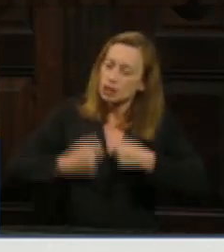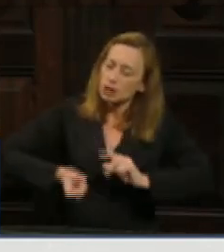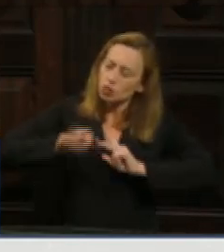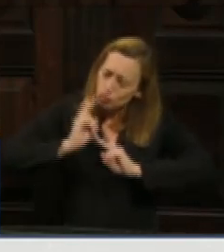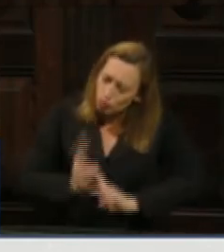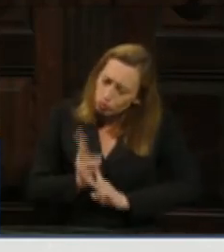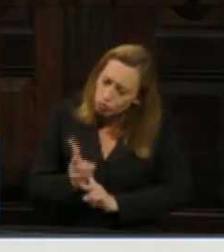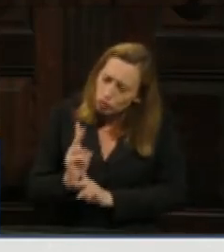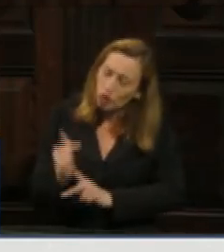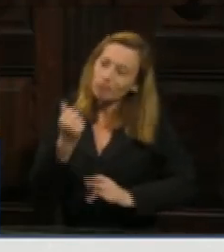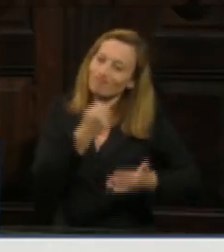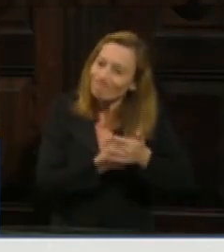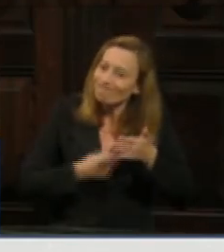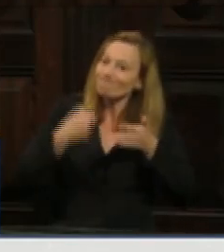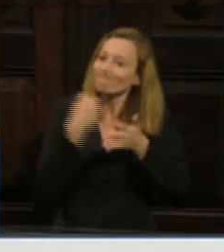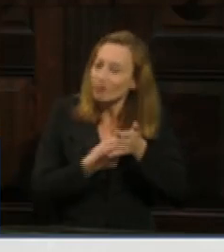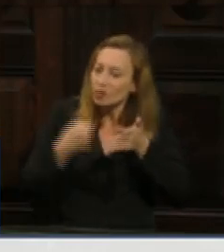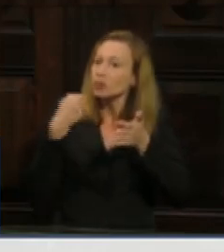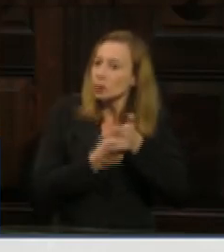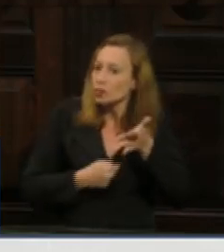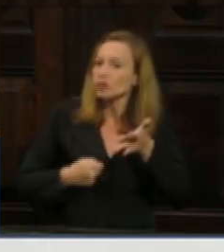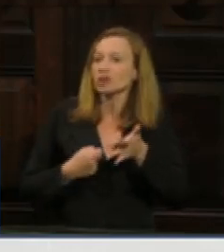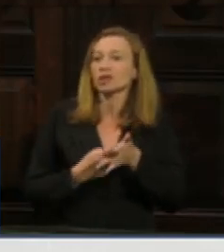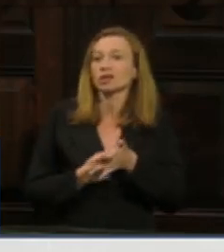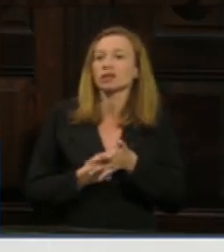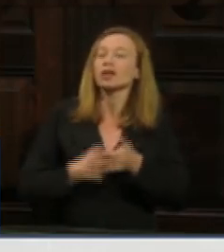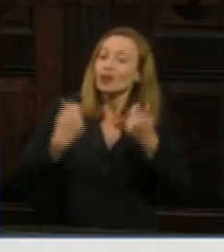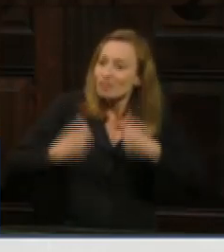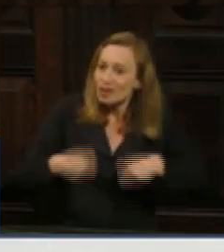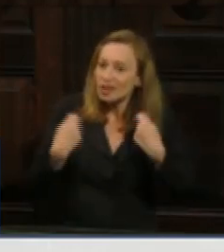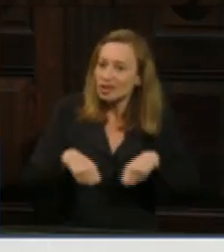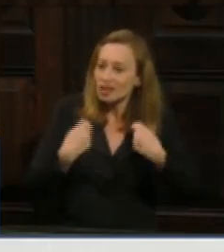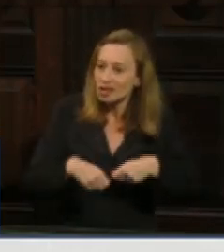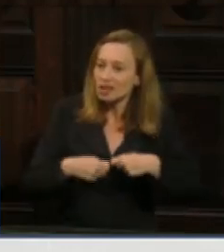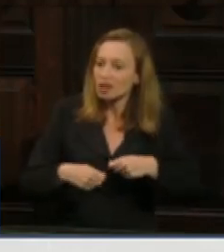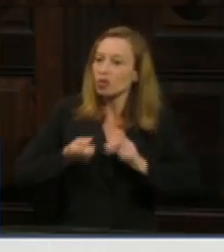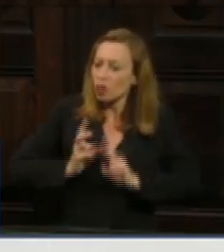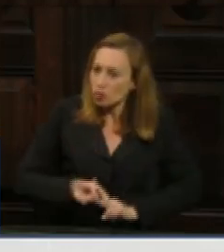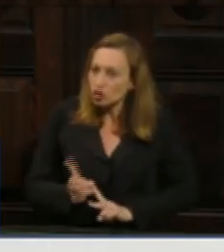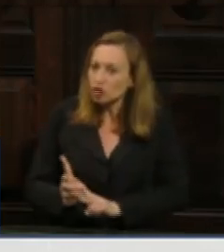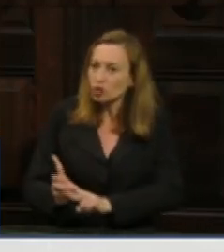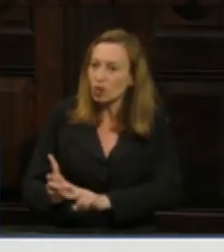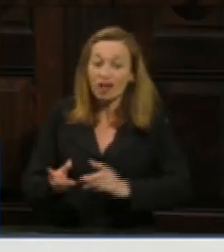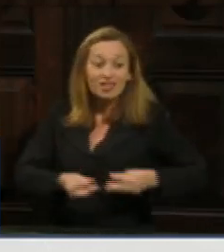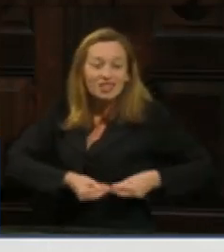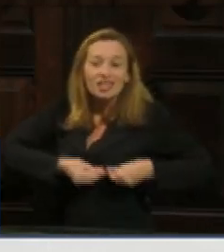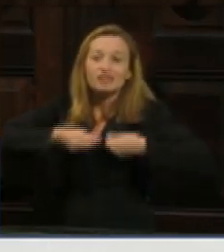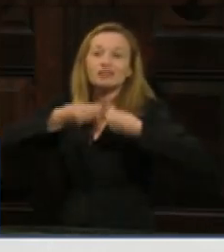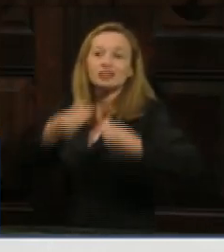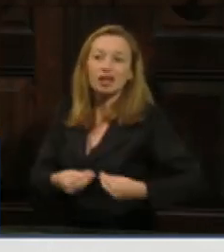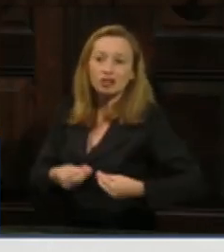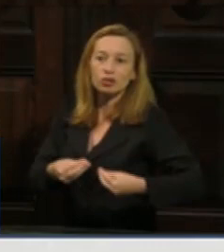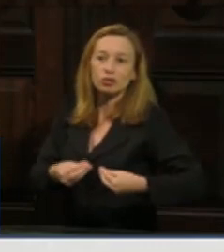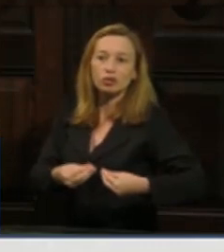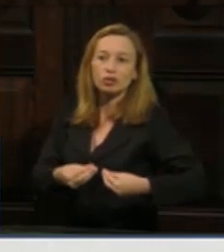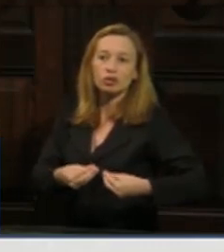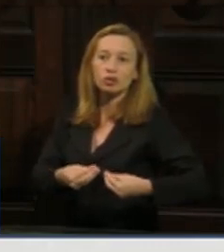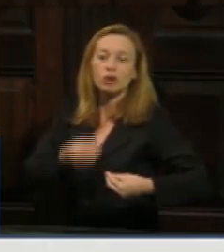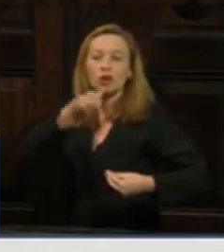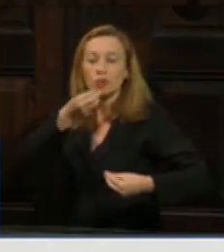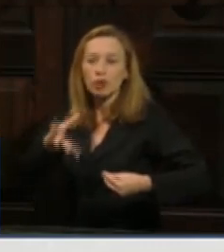lançar máculas que de repente vão comprometer, como eu falei, aqueles